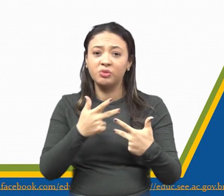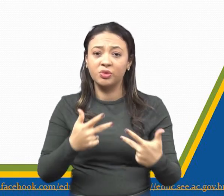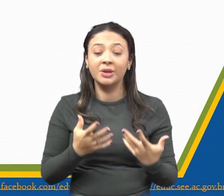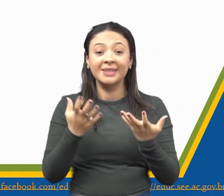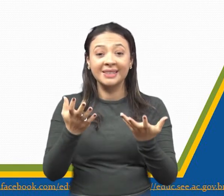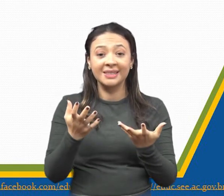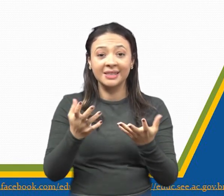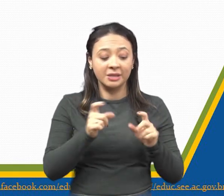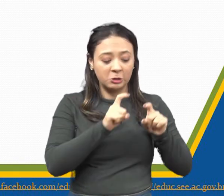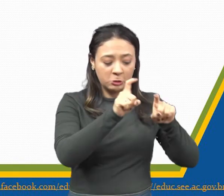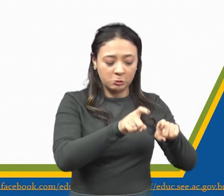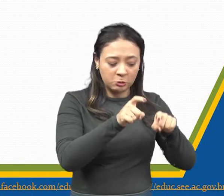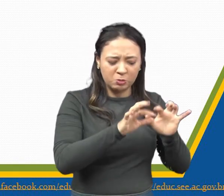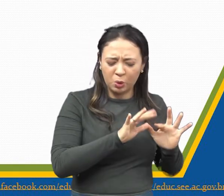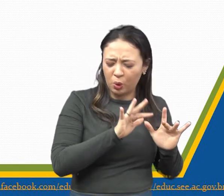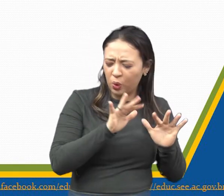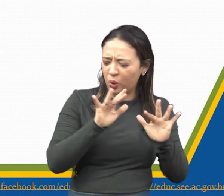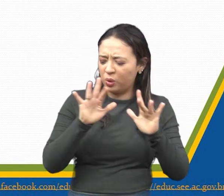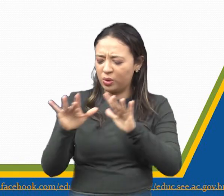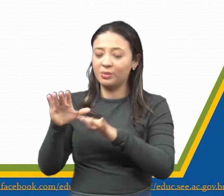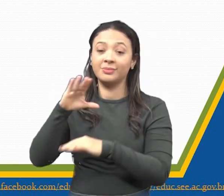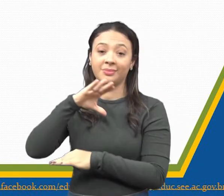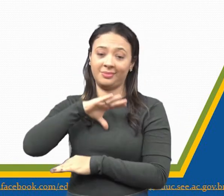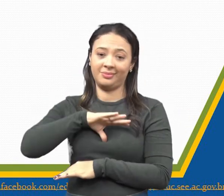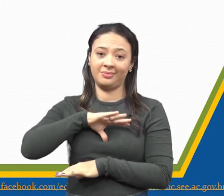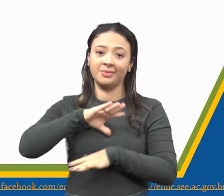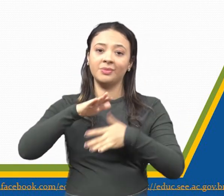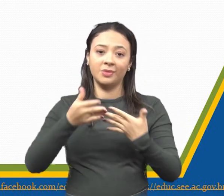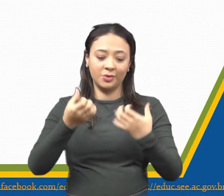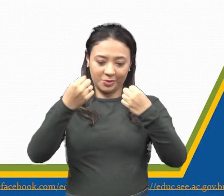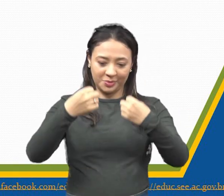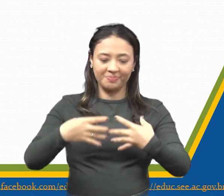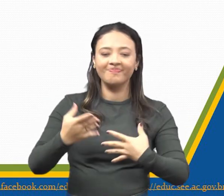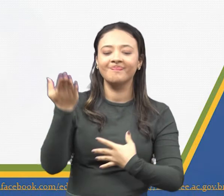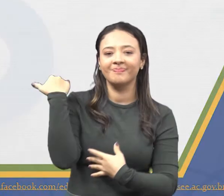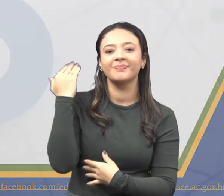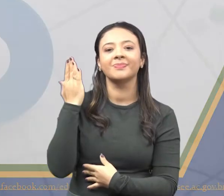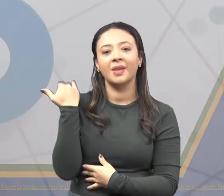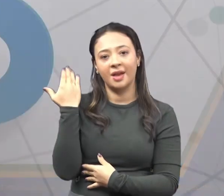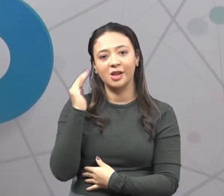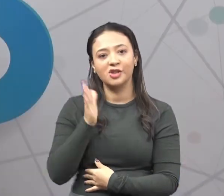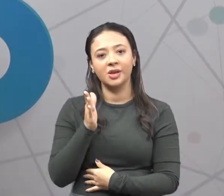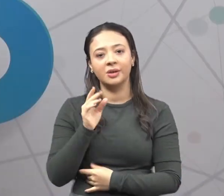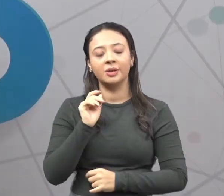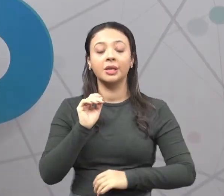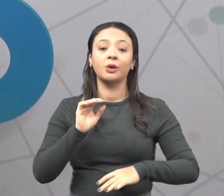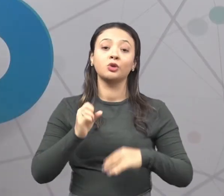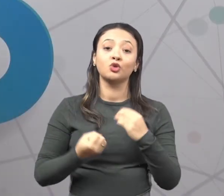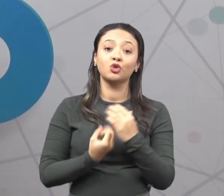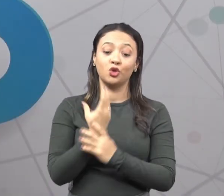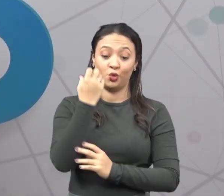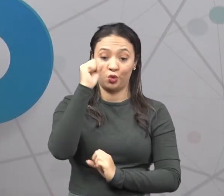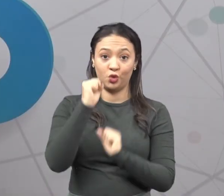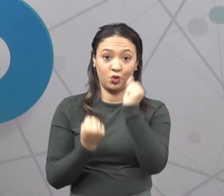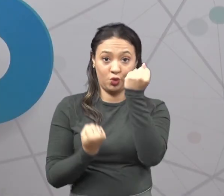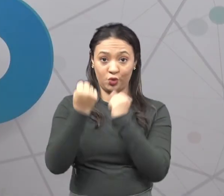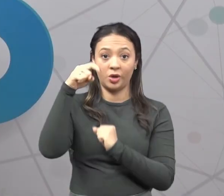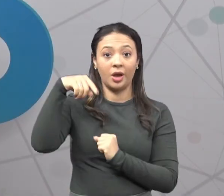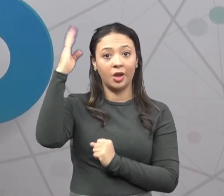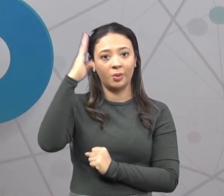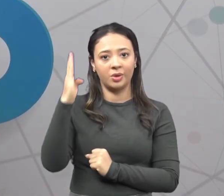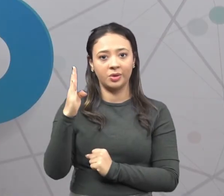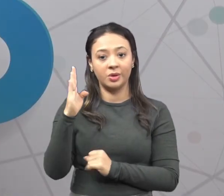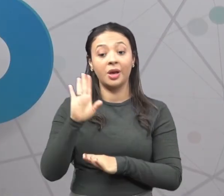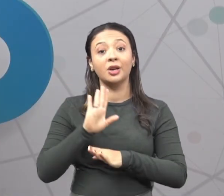rural em direção à área urbana. Então, foi o que eu falei para vocês, né? O processo de industrialização no Brasil, ele